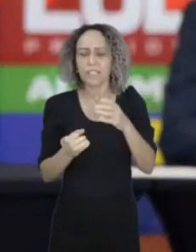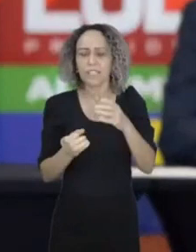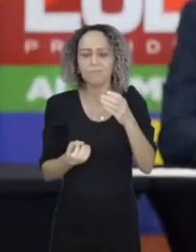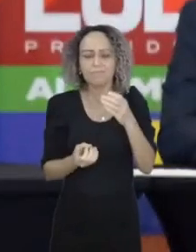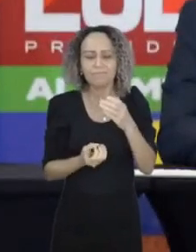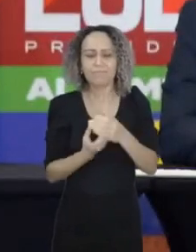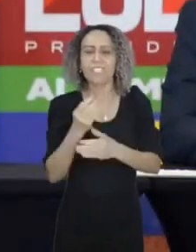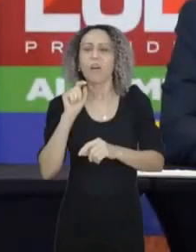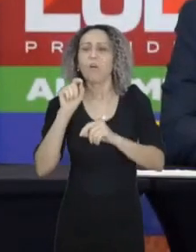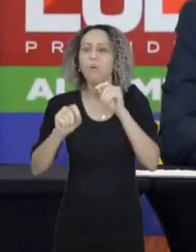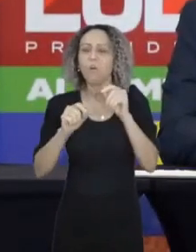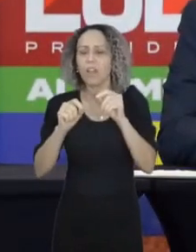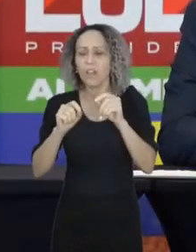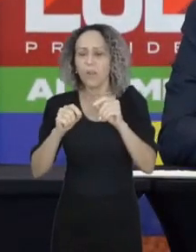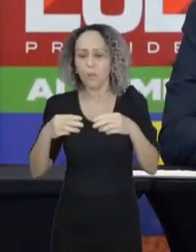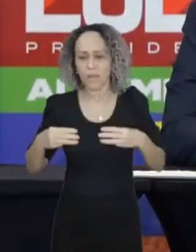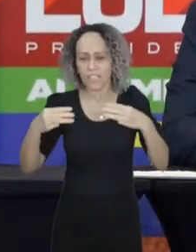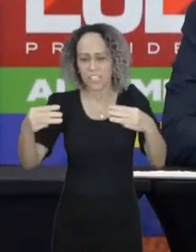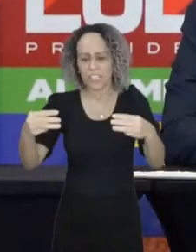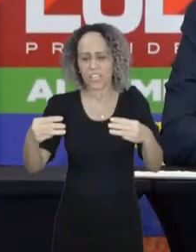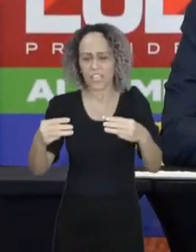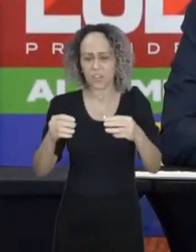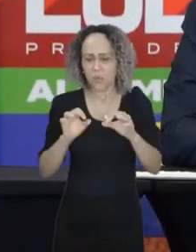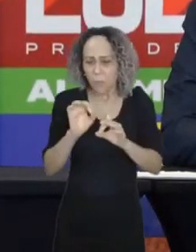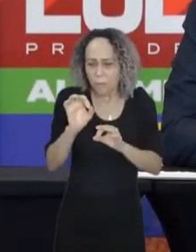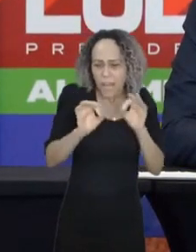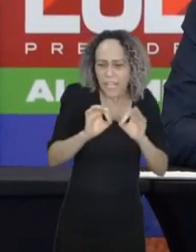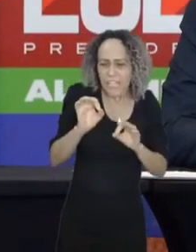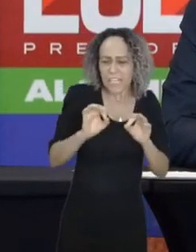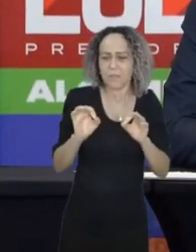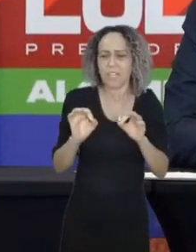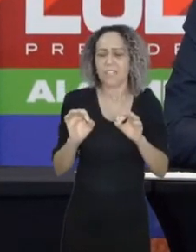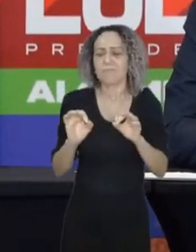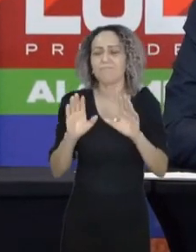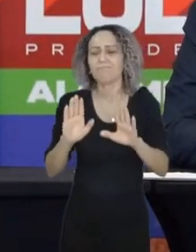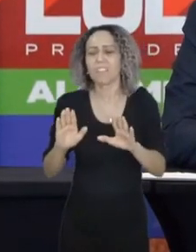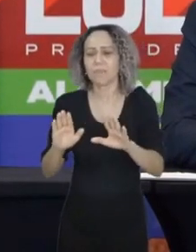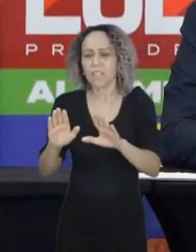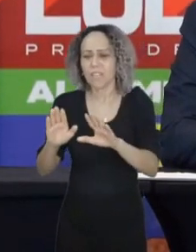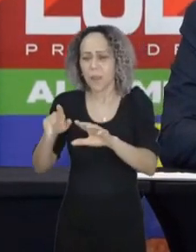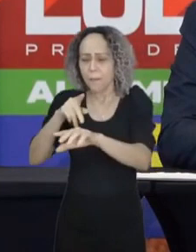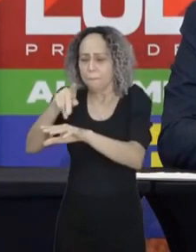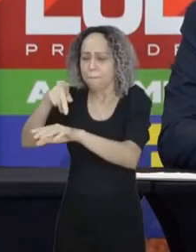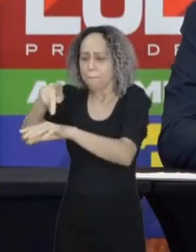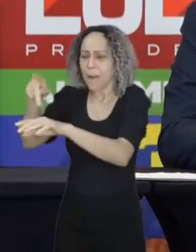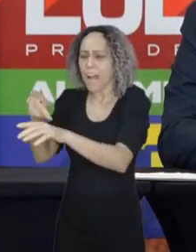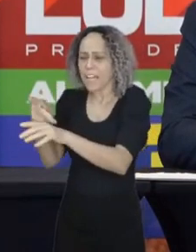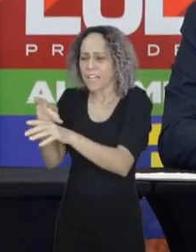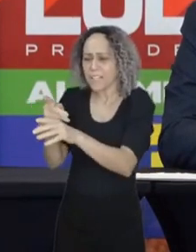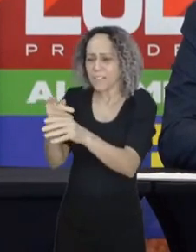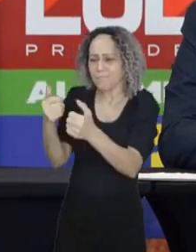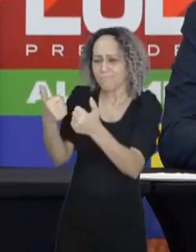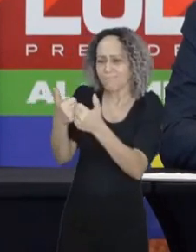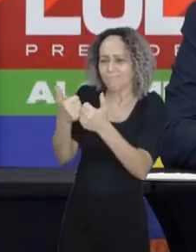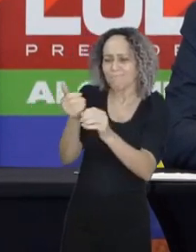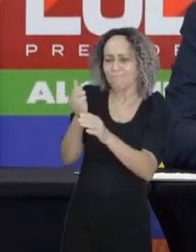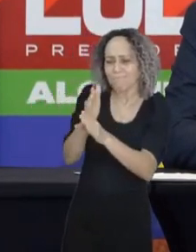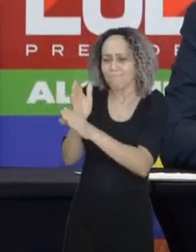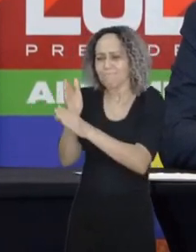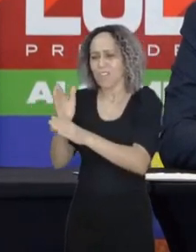participaram acordo com os países vizinhos no combate ao tráfico de drogas